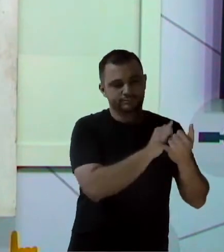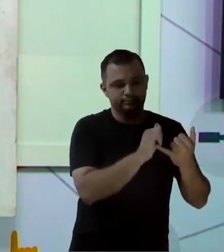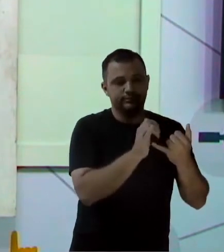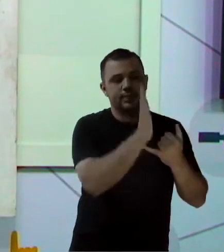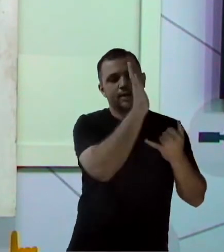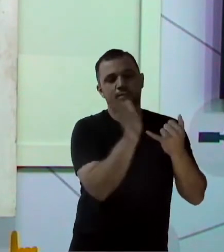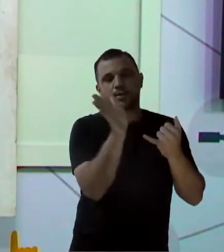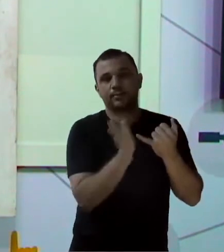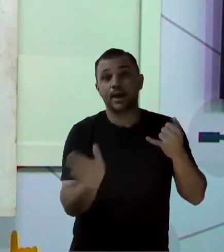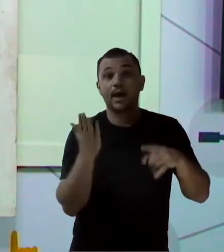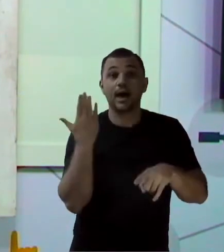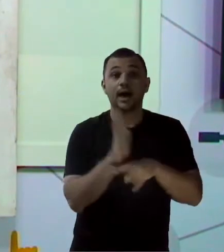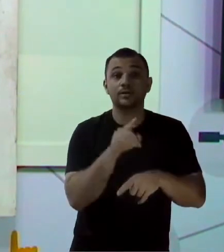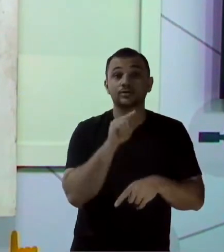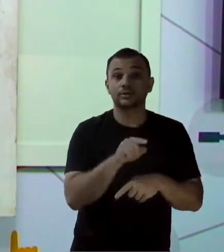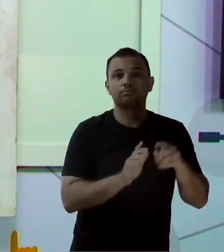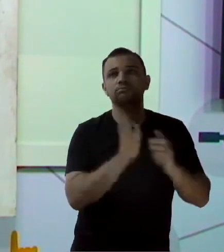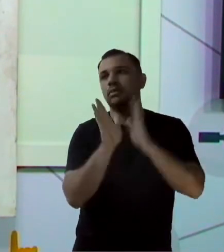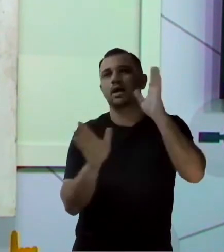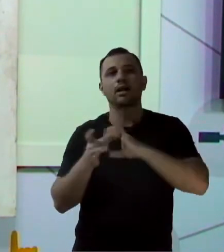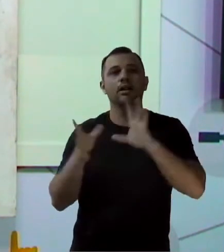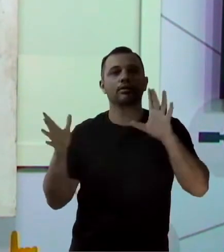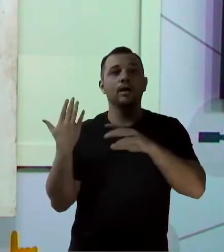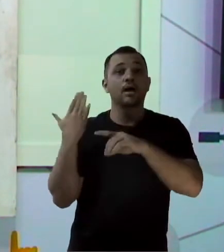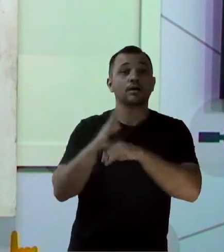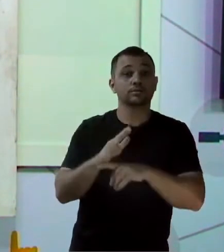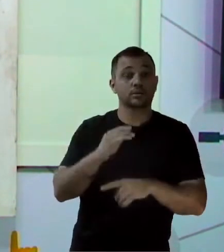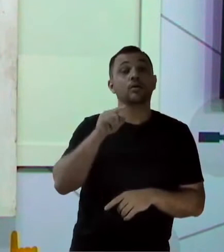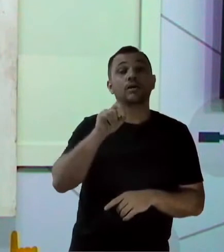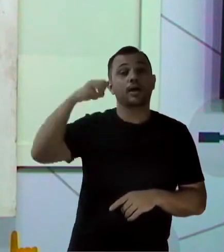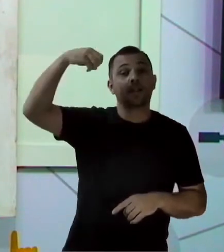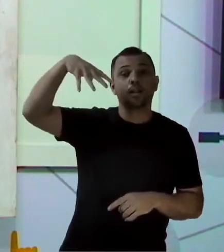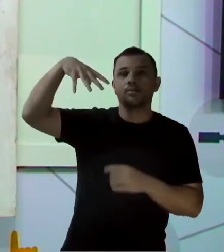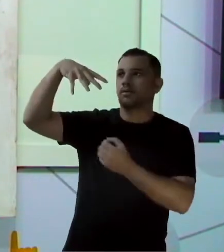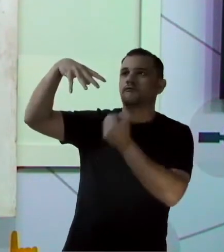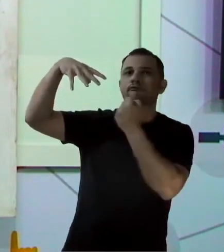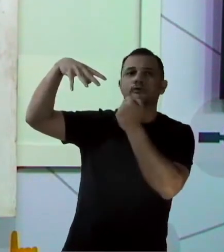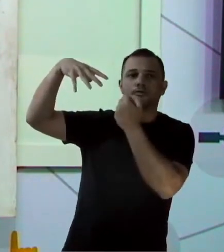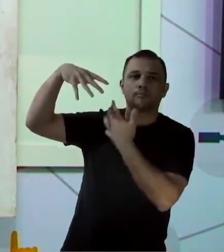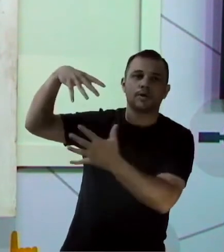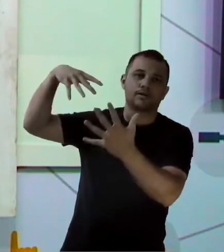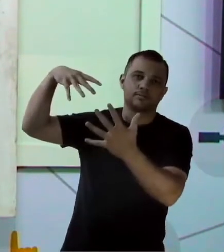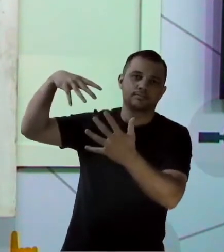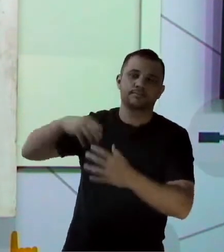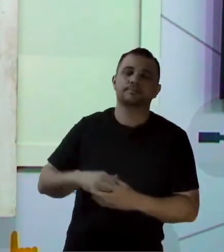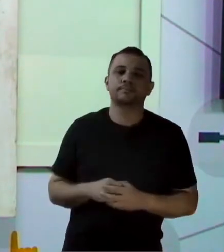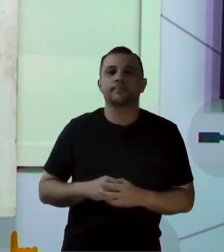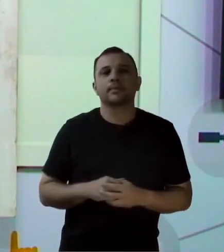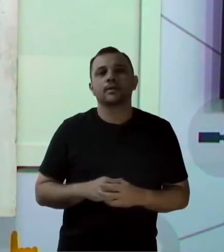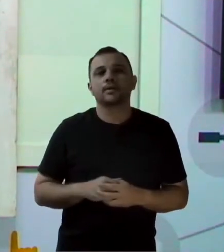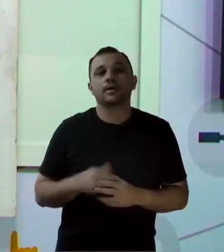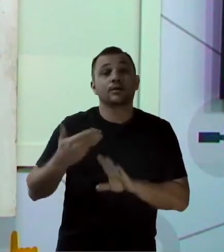isso vai ser bom para o brilho da lâmpada. A lâmpada tende a ter um brilho maior, tá? Qual foi o exemplo que eu citei para vocês